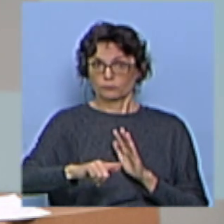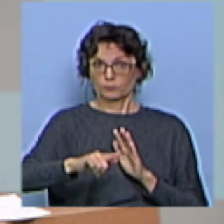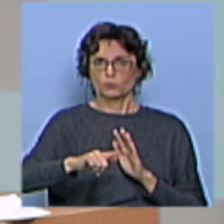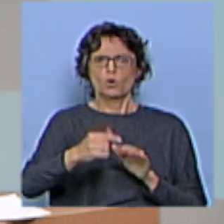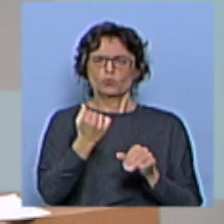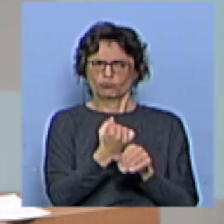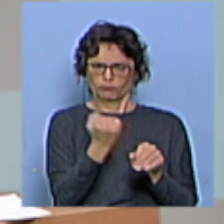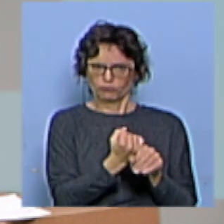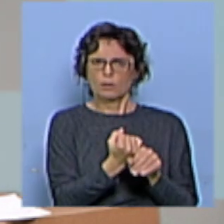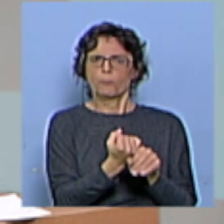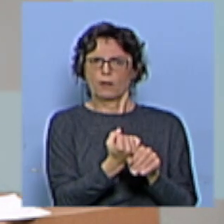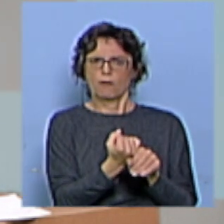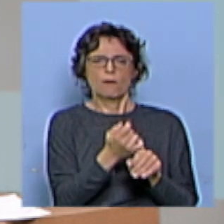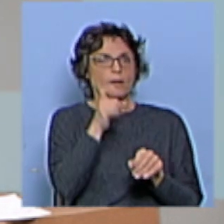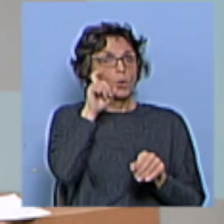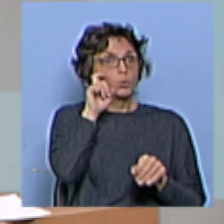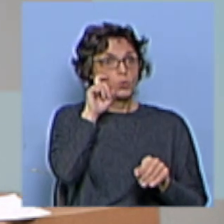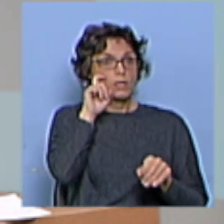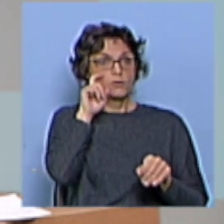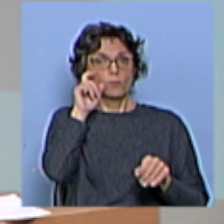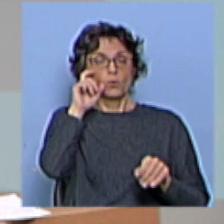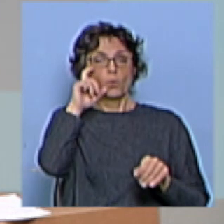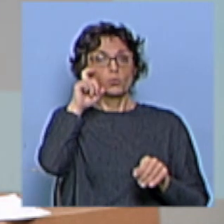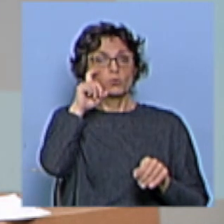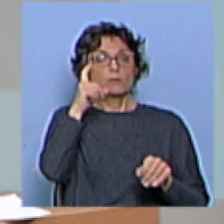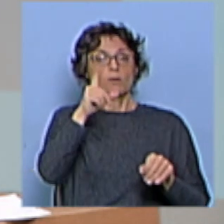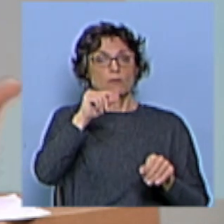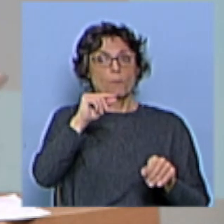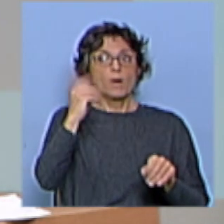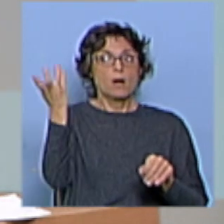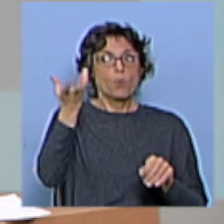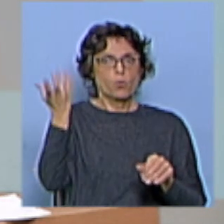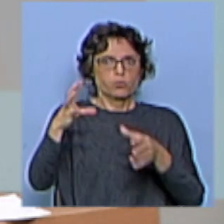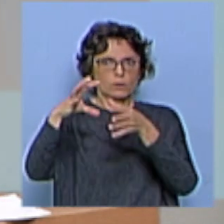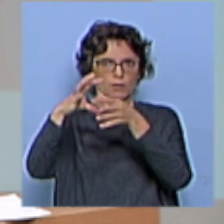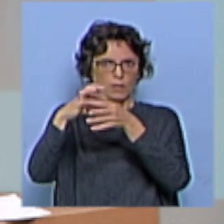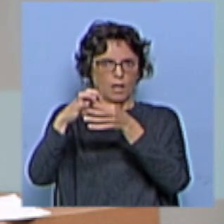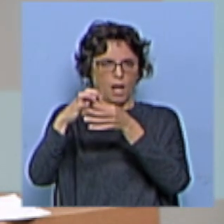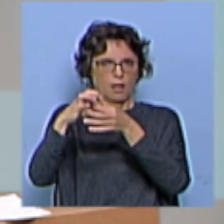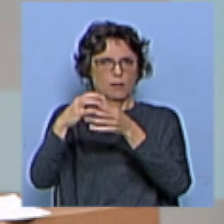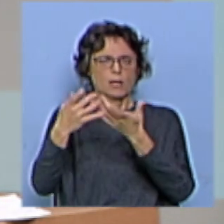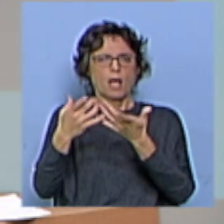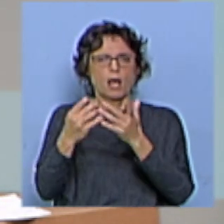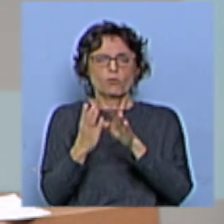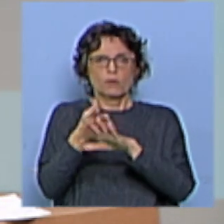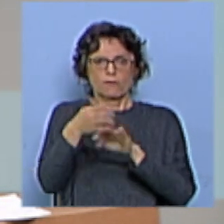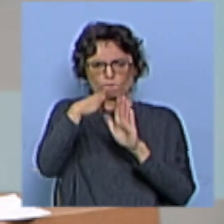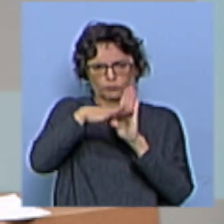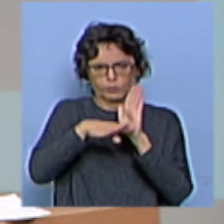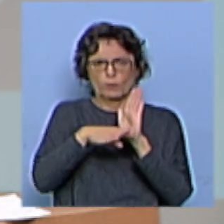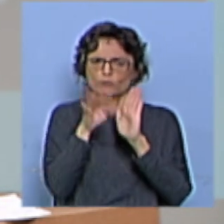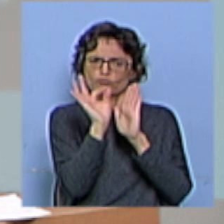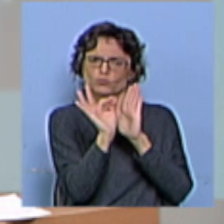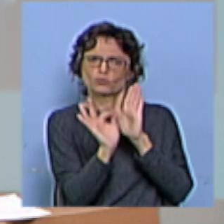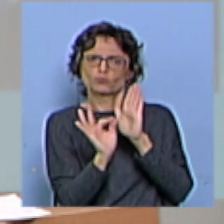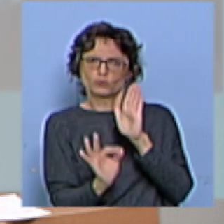o turismo à cultura e ao património também, e portanto nessa perspectiva existe toda uma programação e um conjunto de informação muito